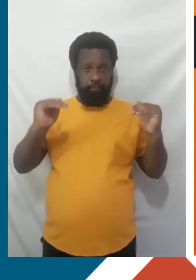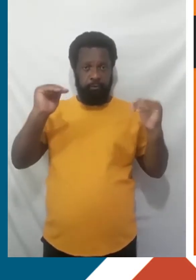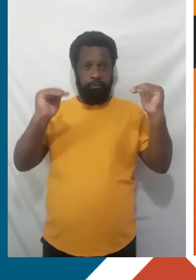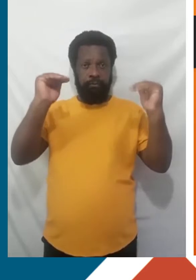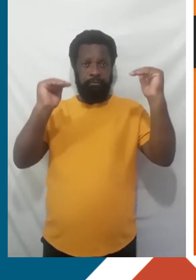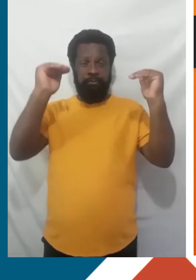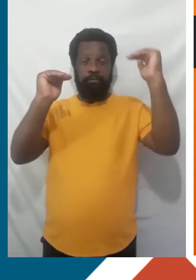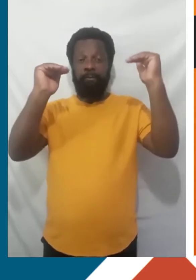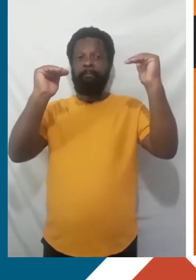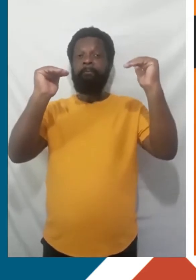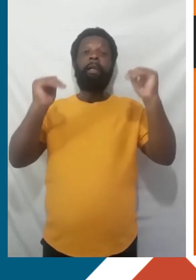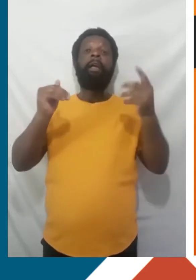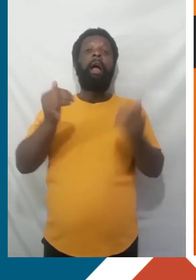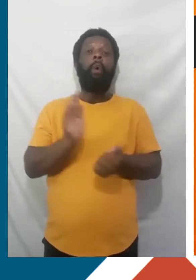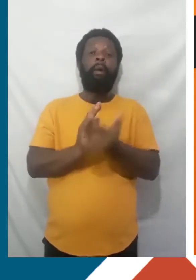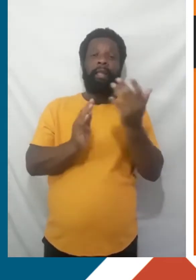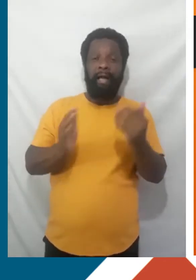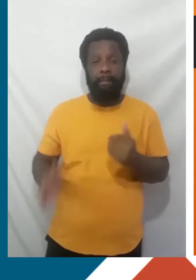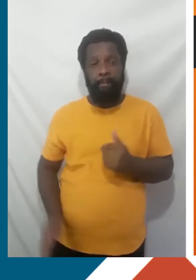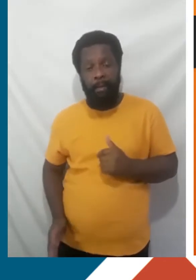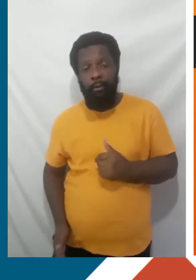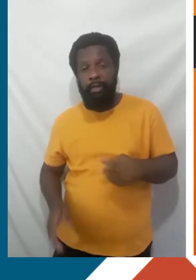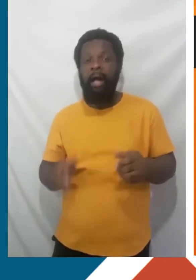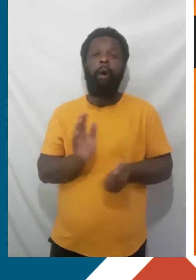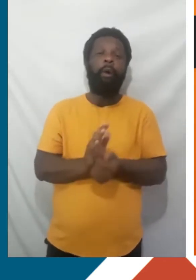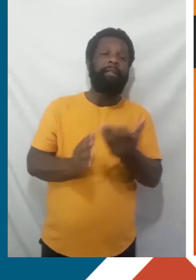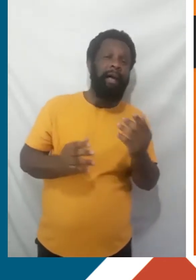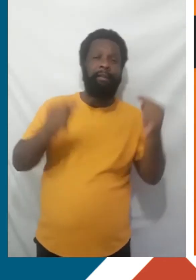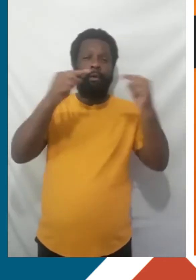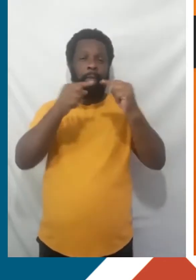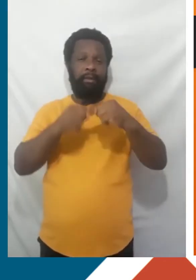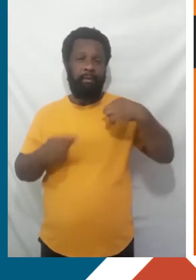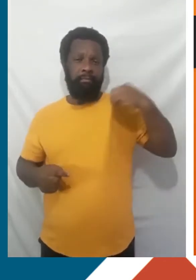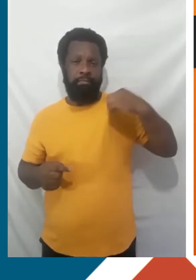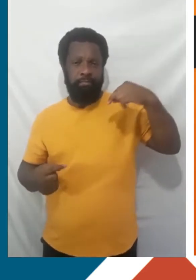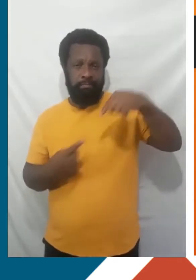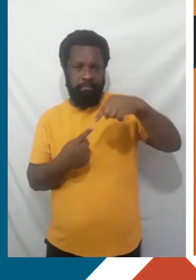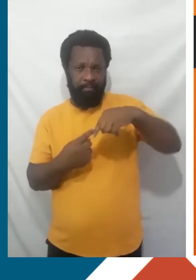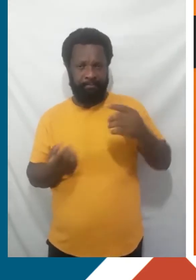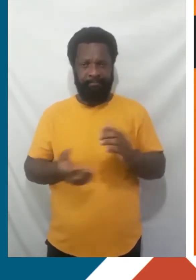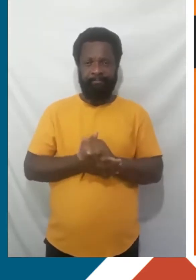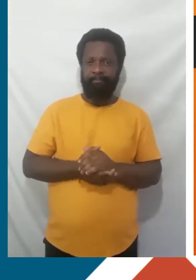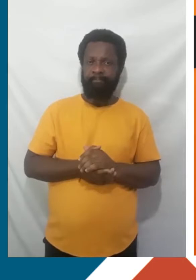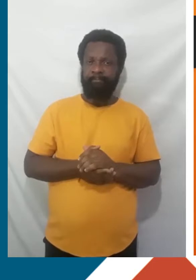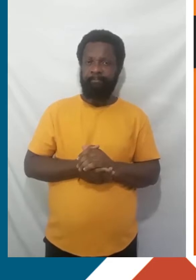proporcionalidade entre a quantidade de bermudas e a quantidade de maneiras de se vestir.